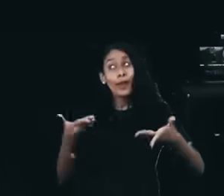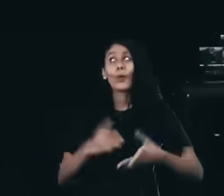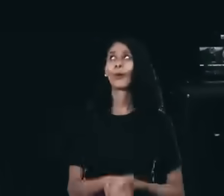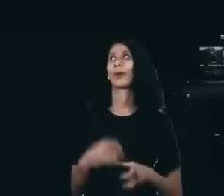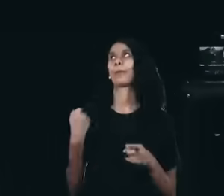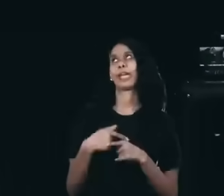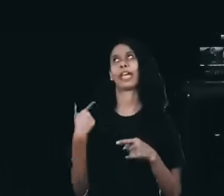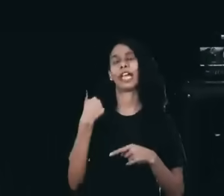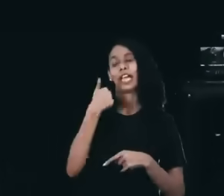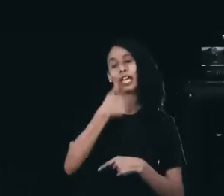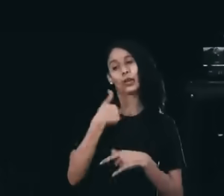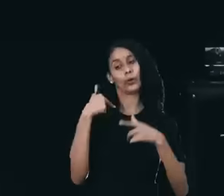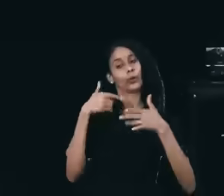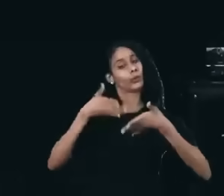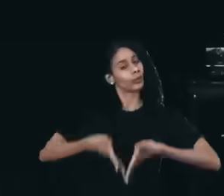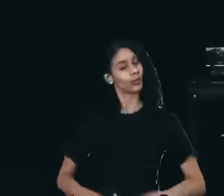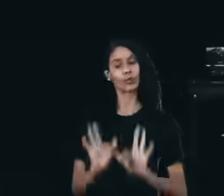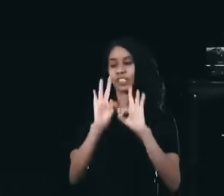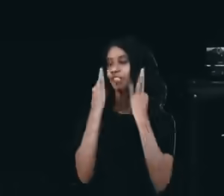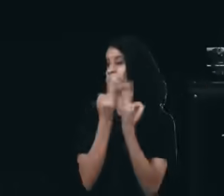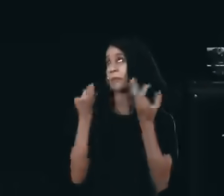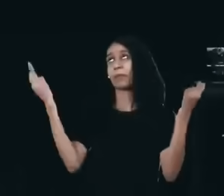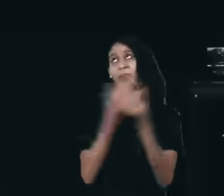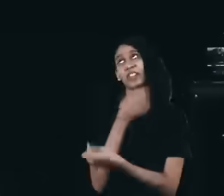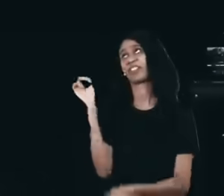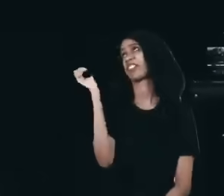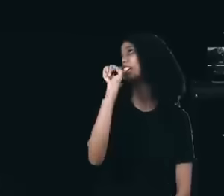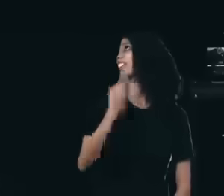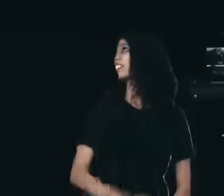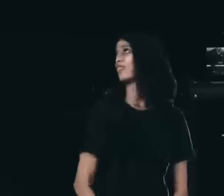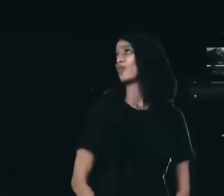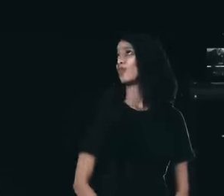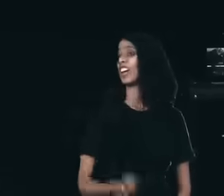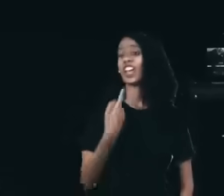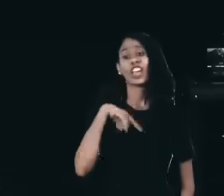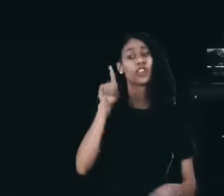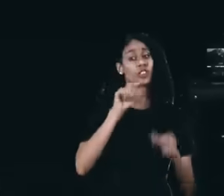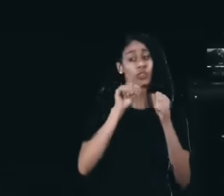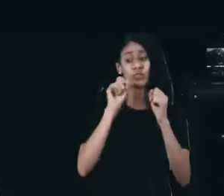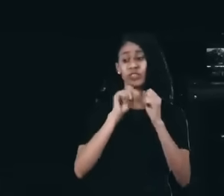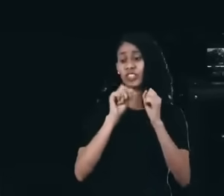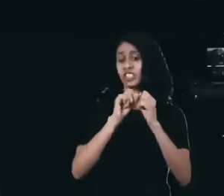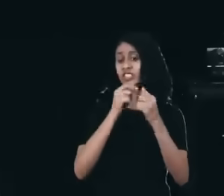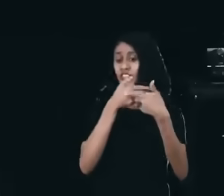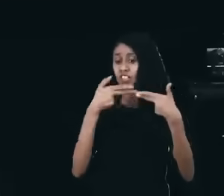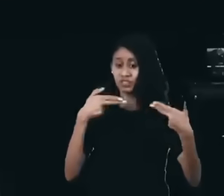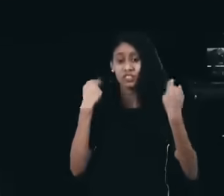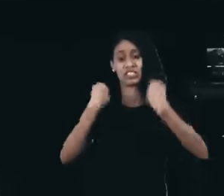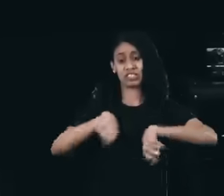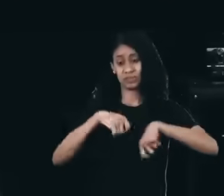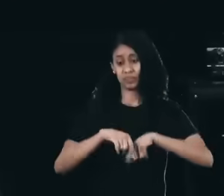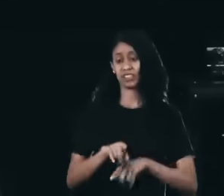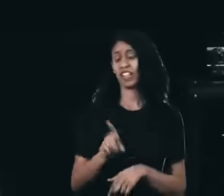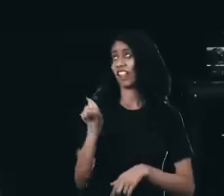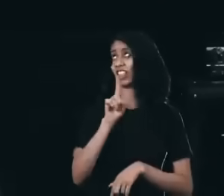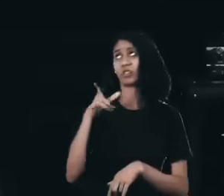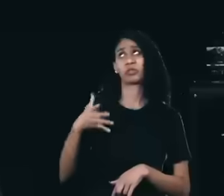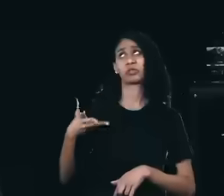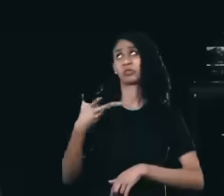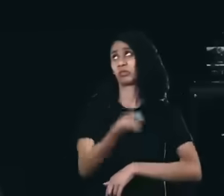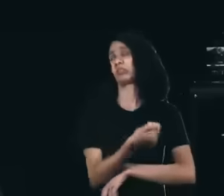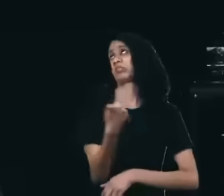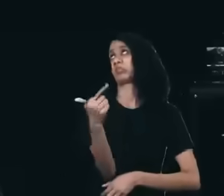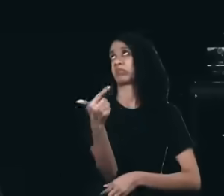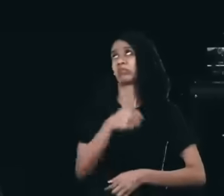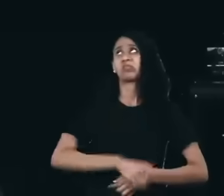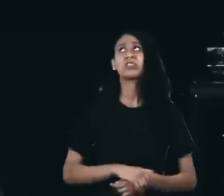Eu não nasci na família ideal. Não cumpri os requisitos. Não me sinto habilitada.